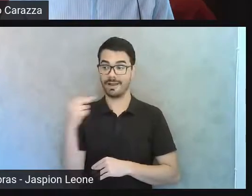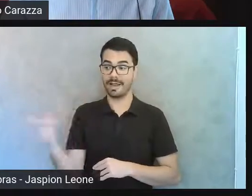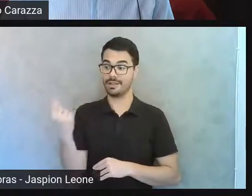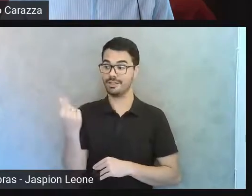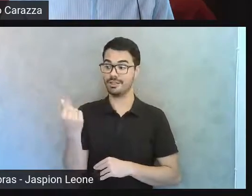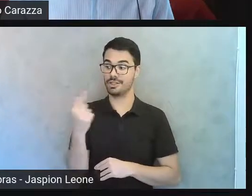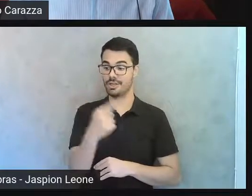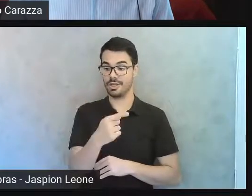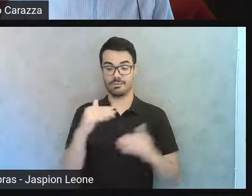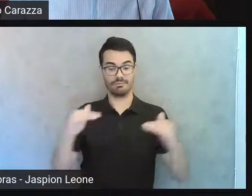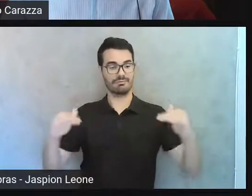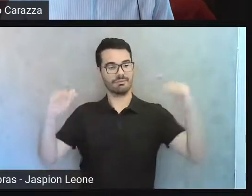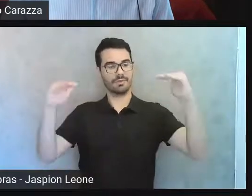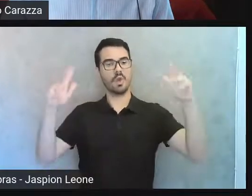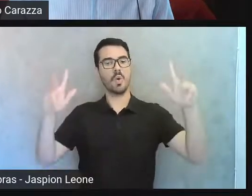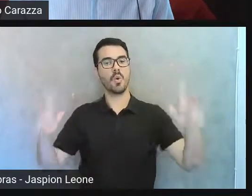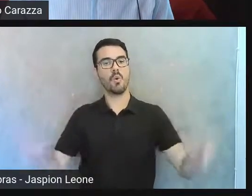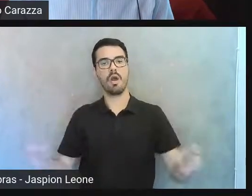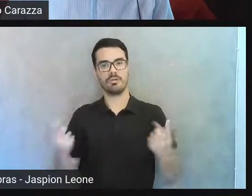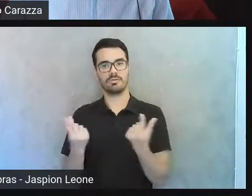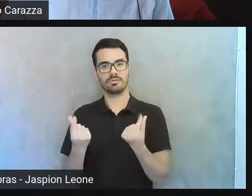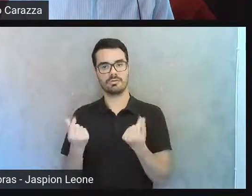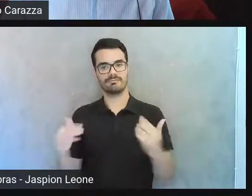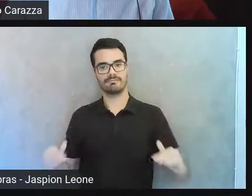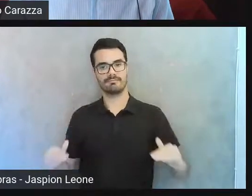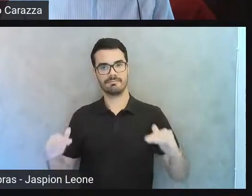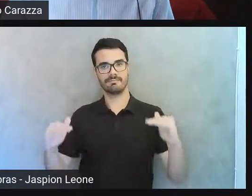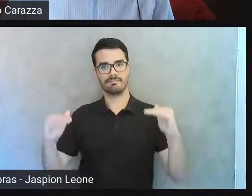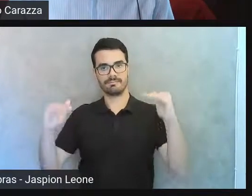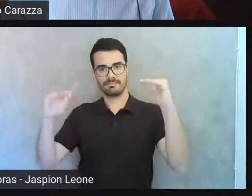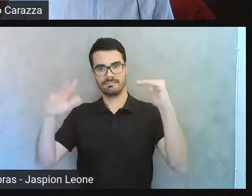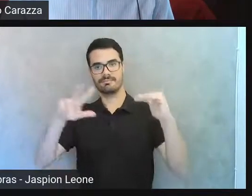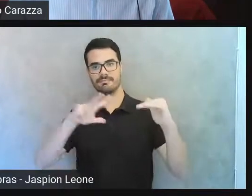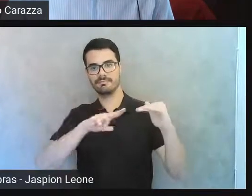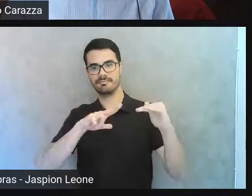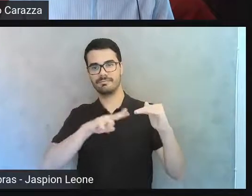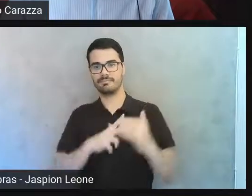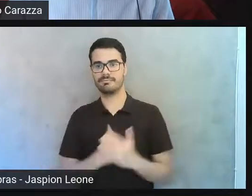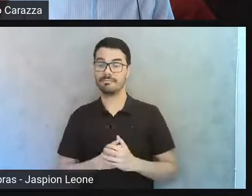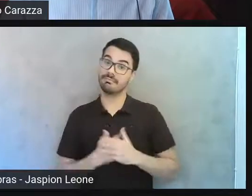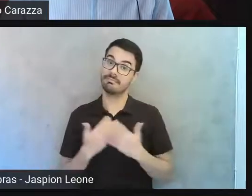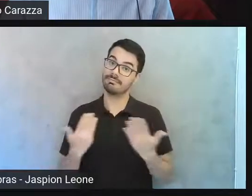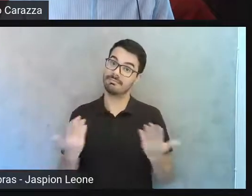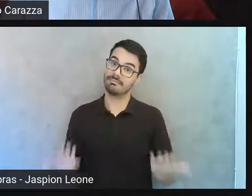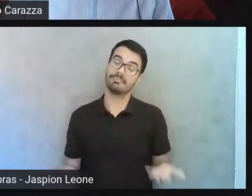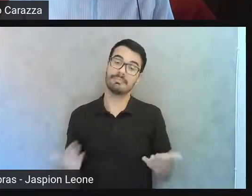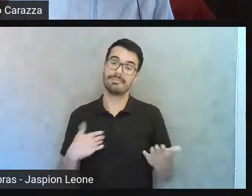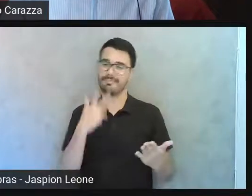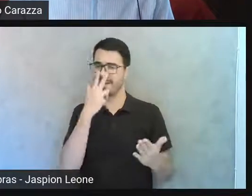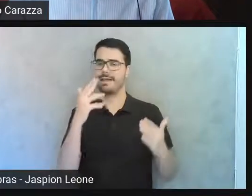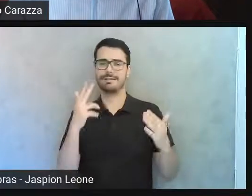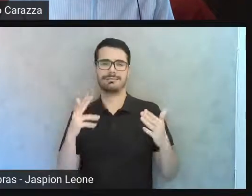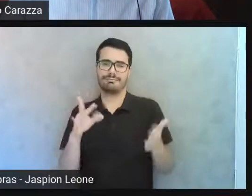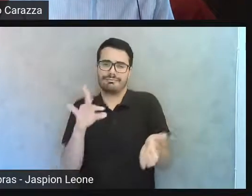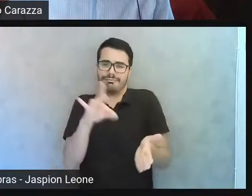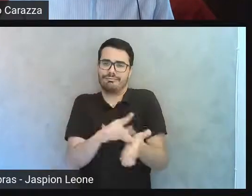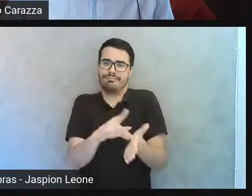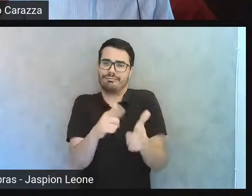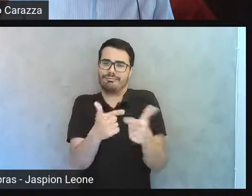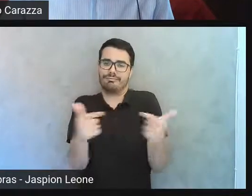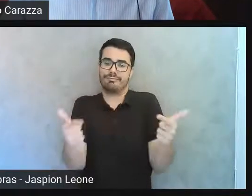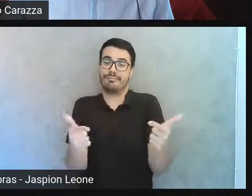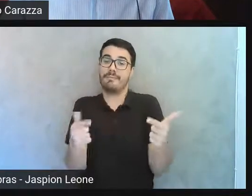ser igual ao dinheiro que entra privadamente, enfim, é irrealista, né? Agora, sempre pode